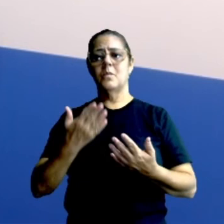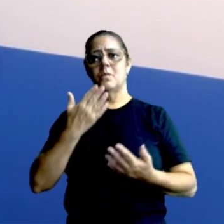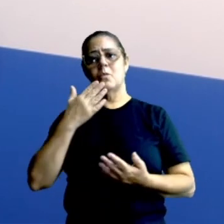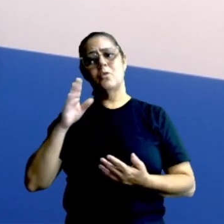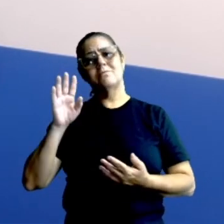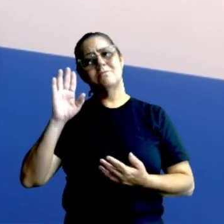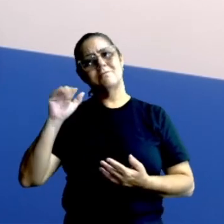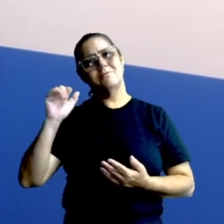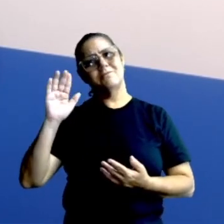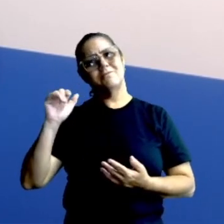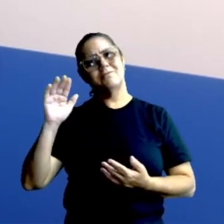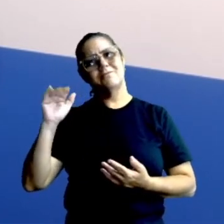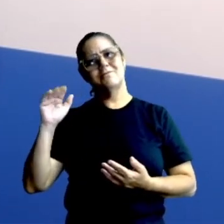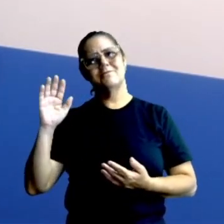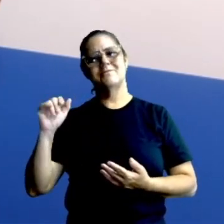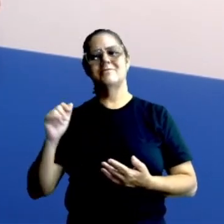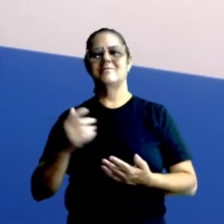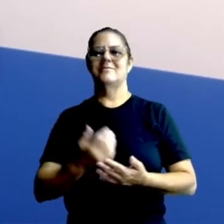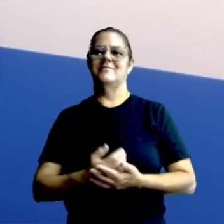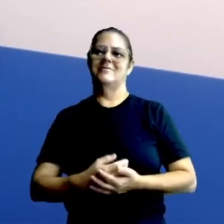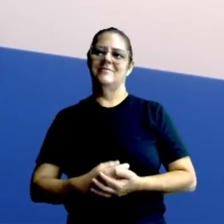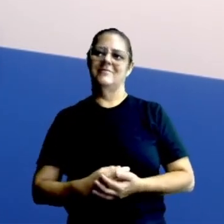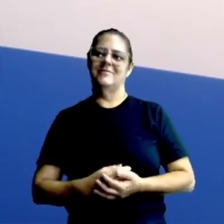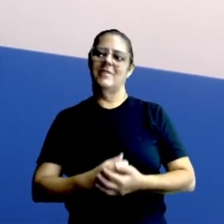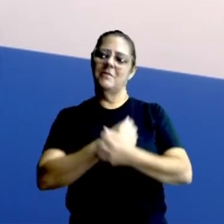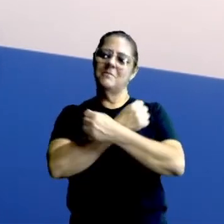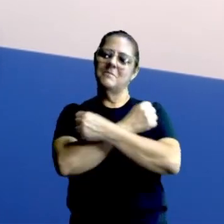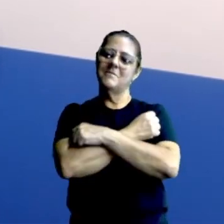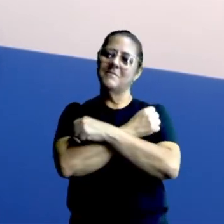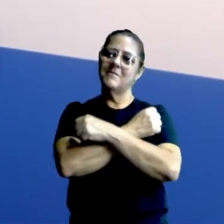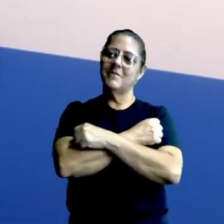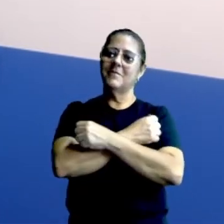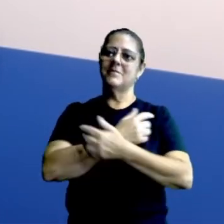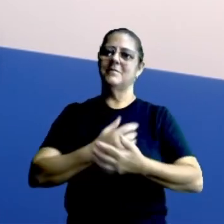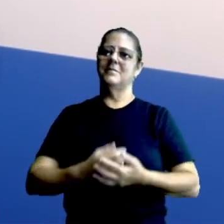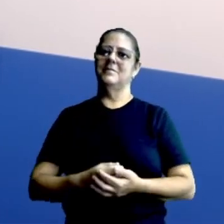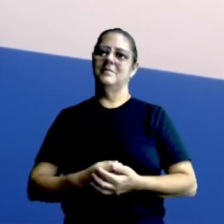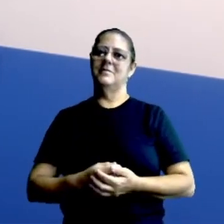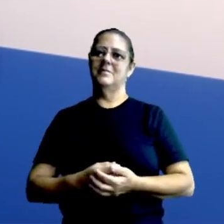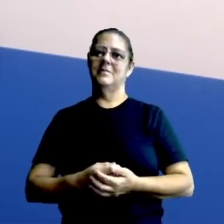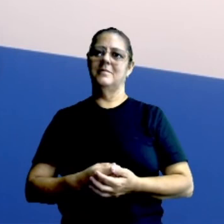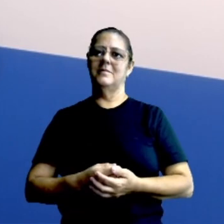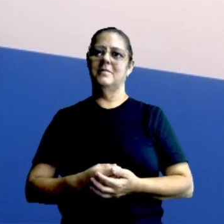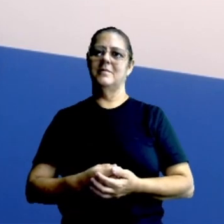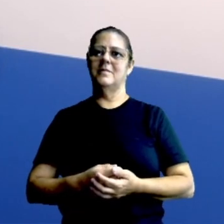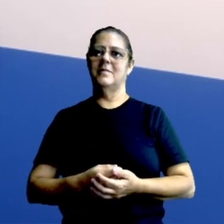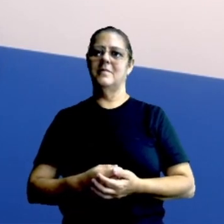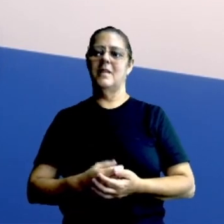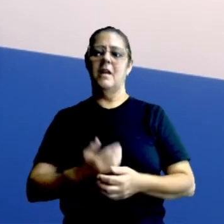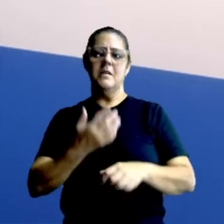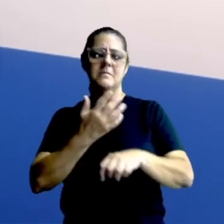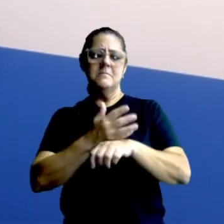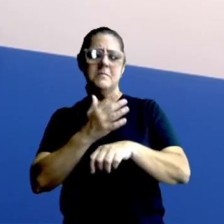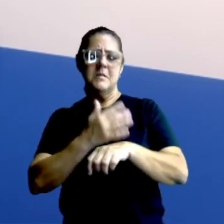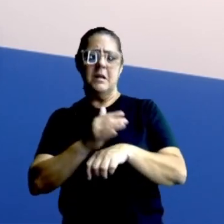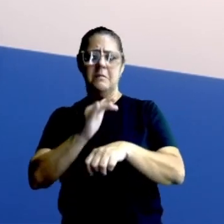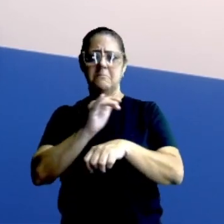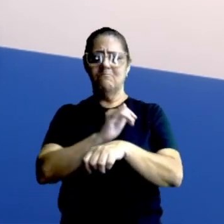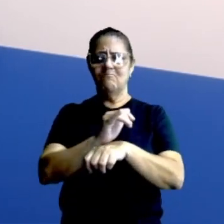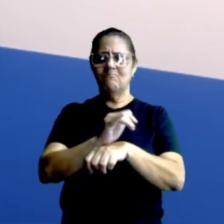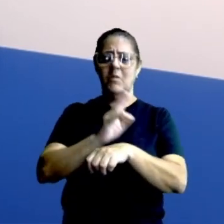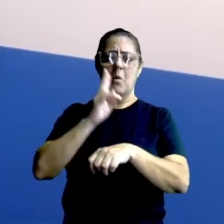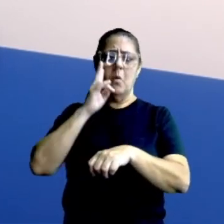kiss e o meu hug, meu beijo e meu abraço, e dizendo que escuta, assiste,